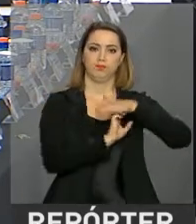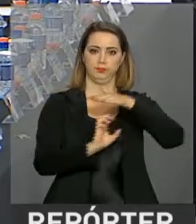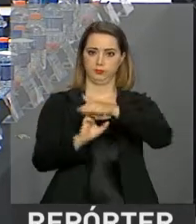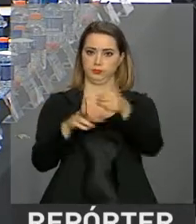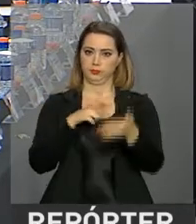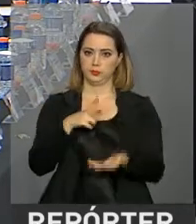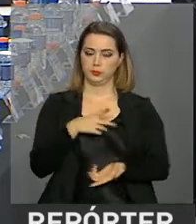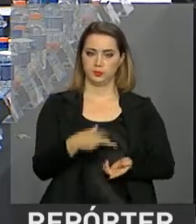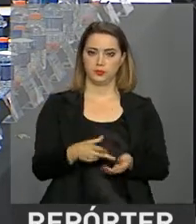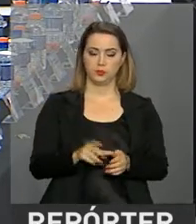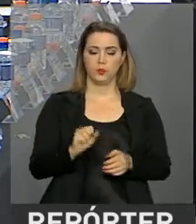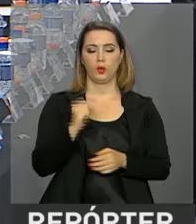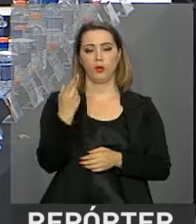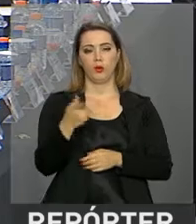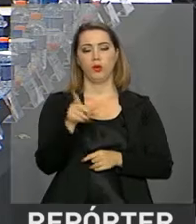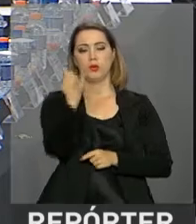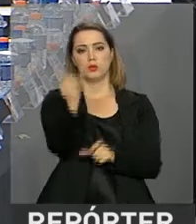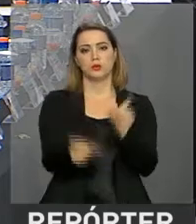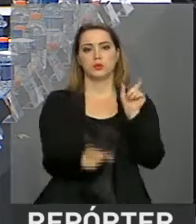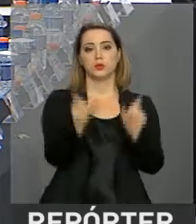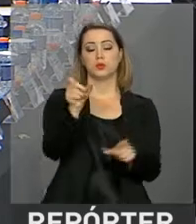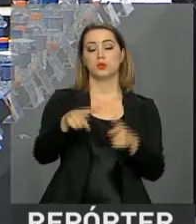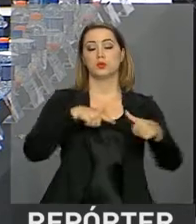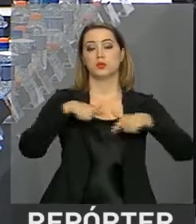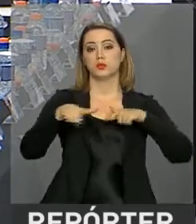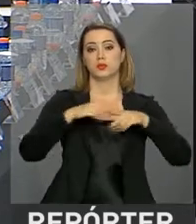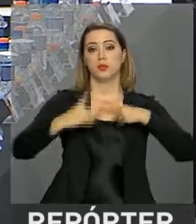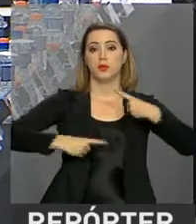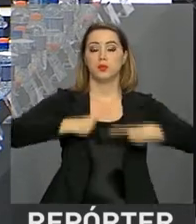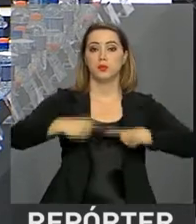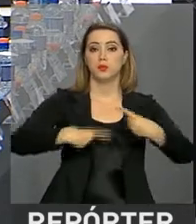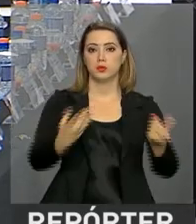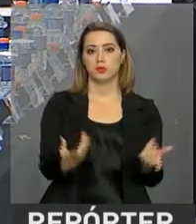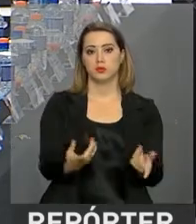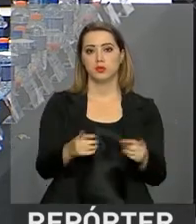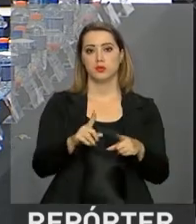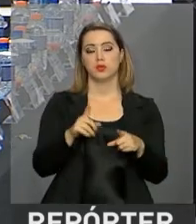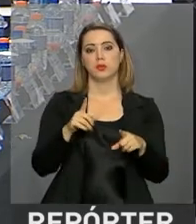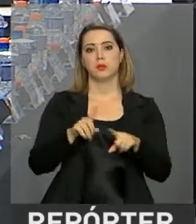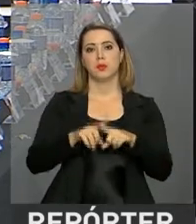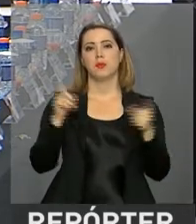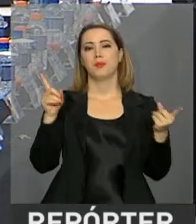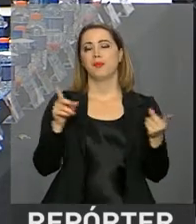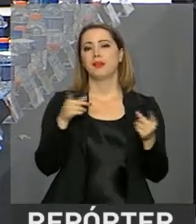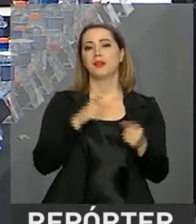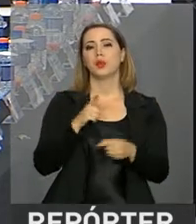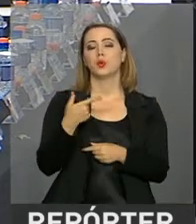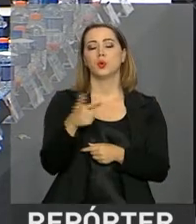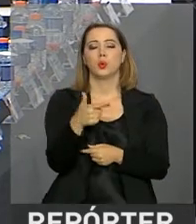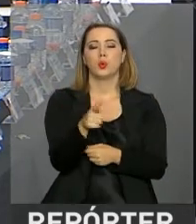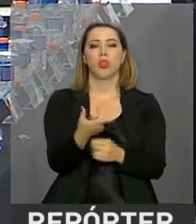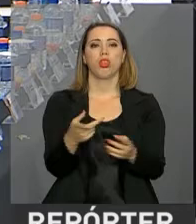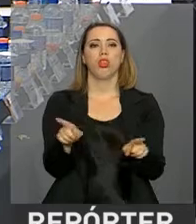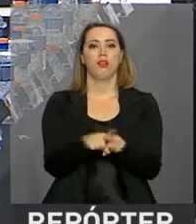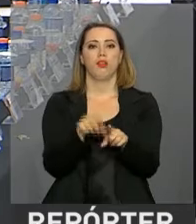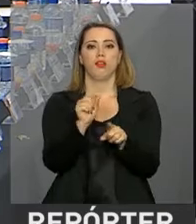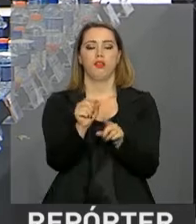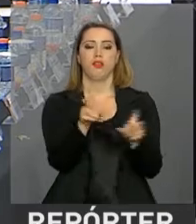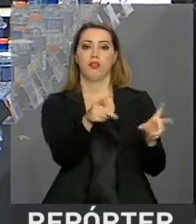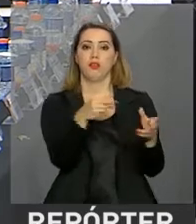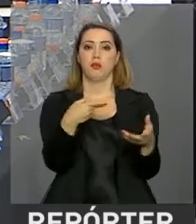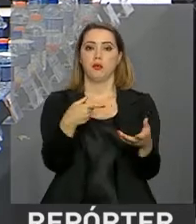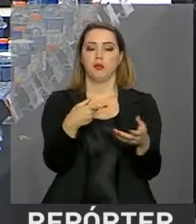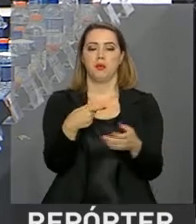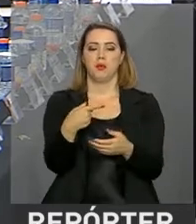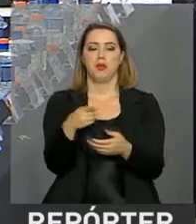seja daqueles que trabalham na área política, para que não se aludam mais, não se invoquem mais